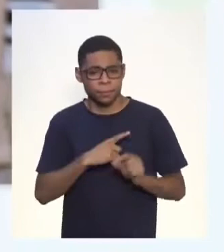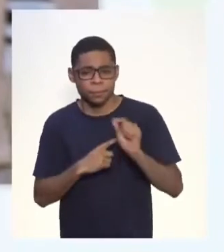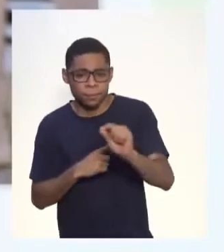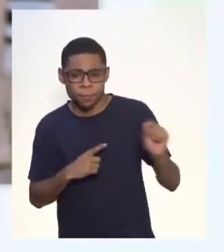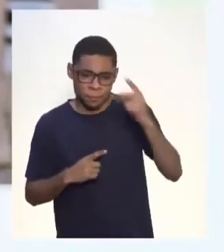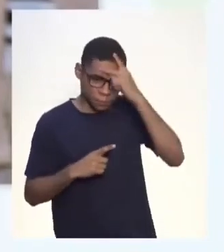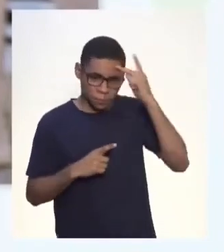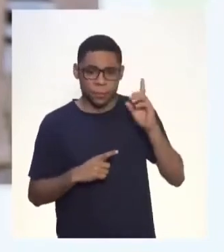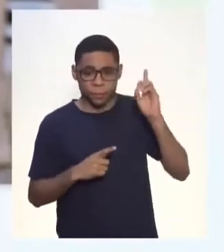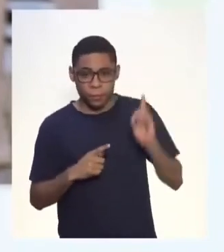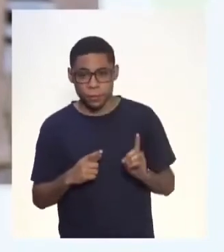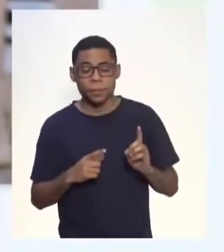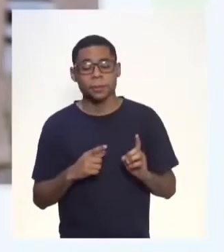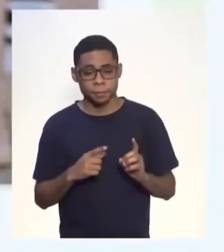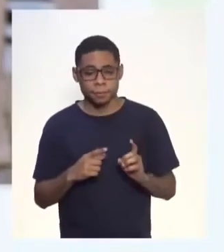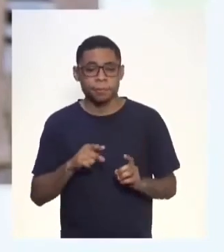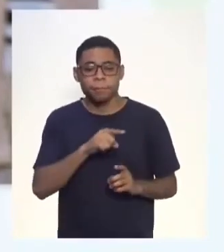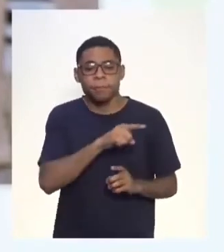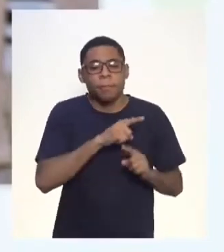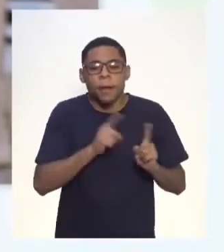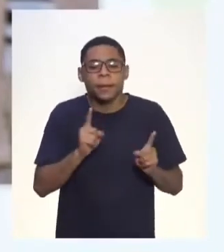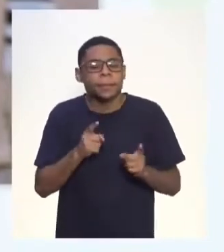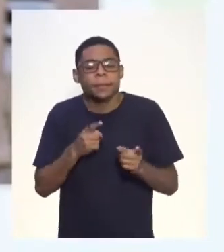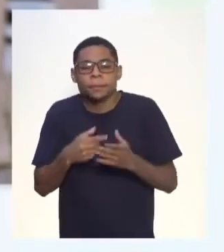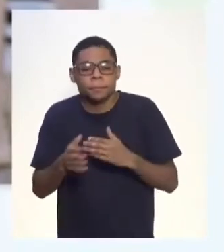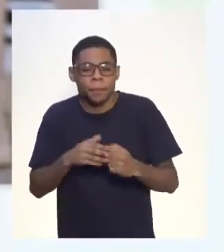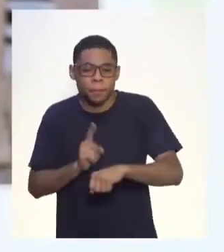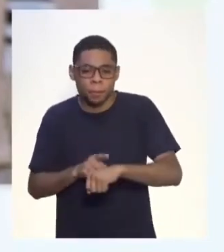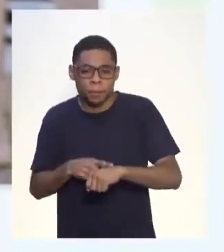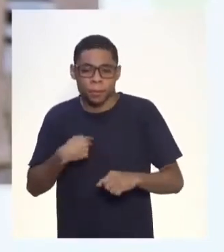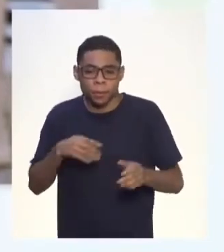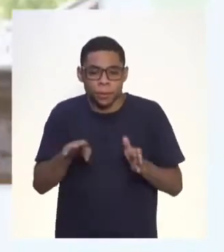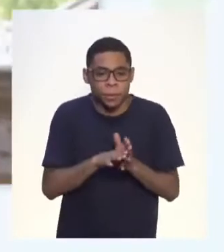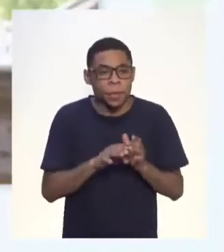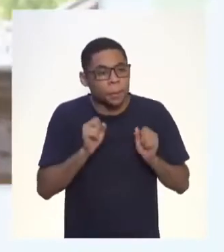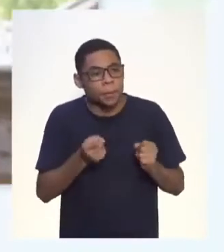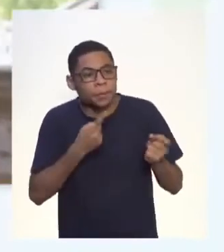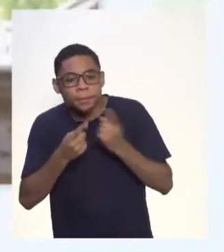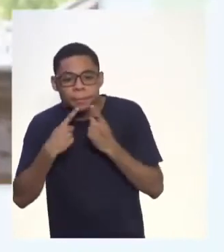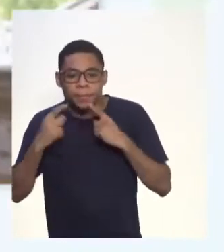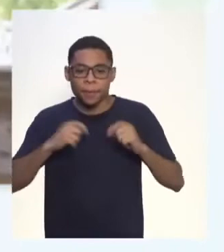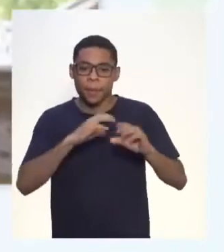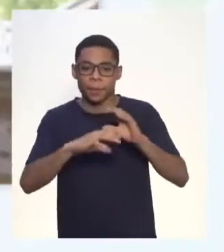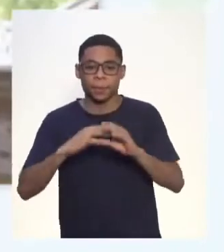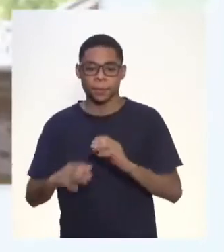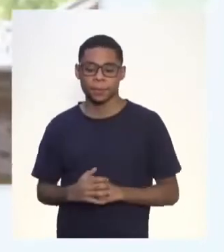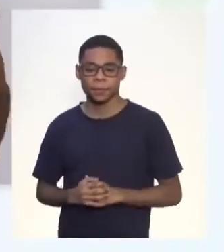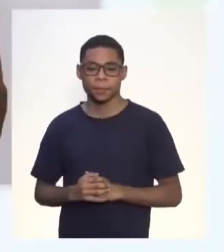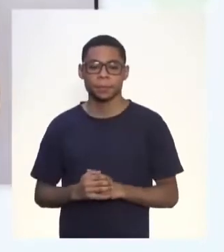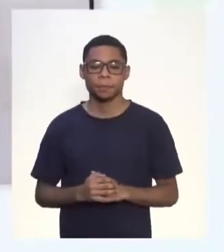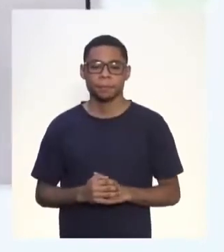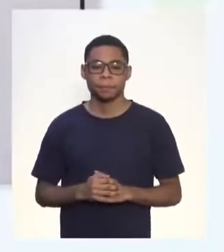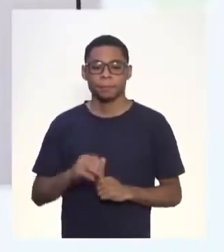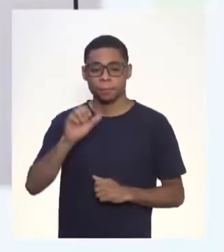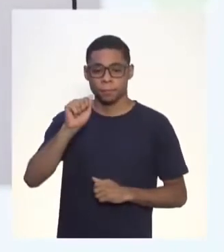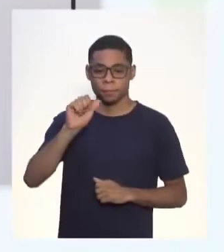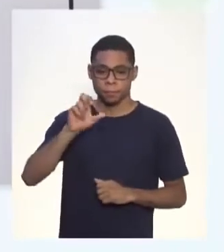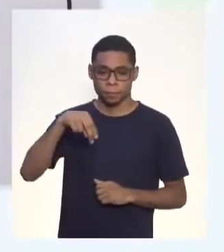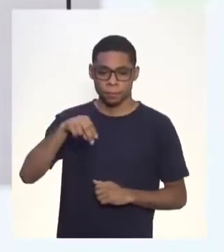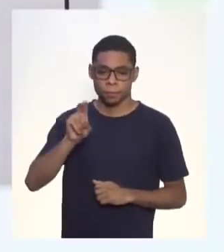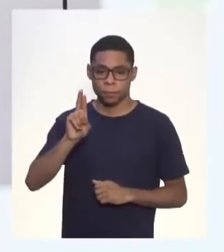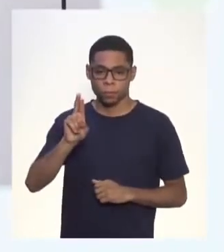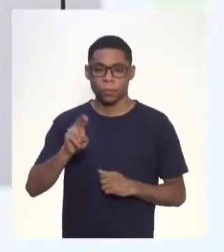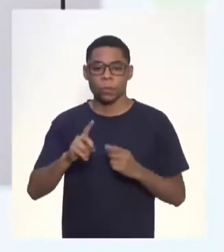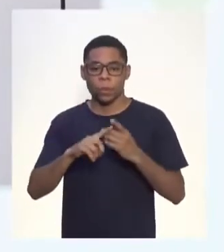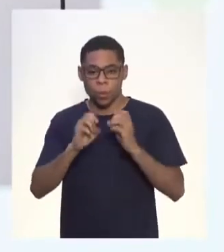y ellas lleguen también a la misma meta que yo llegué, pues llegan mucho. As 3 agências envolvidas é o Acnur, a ONU